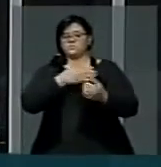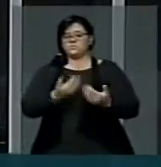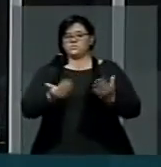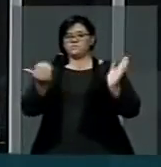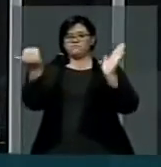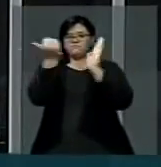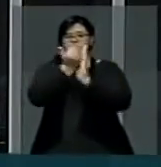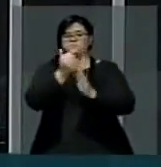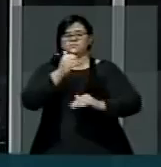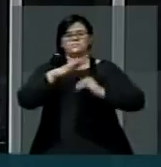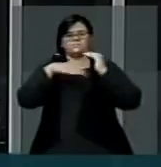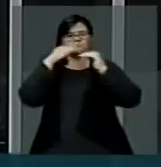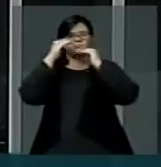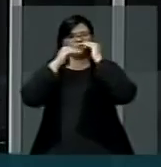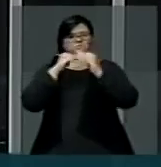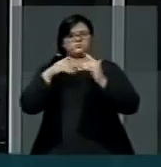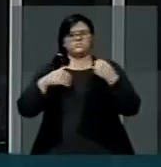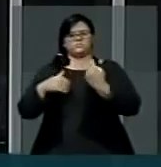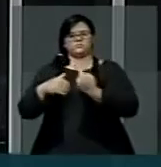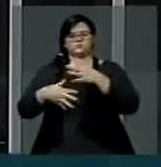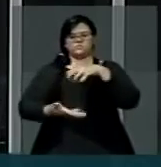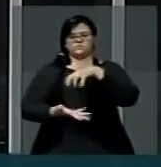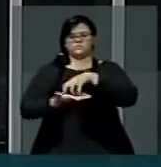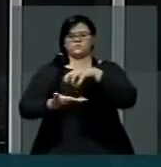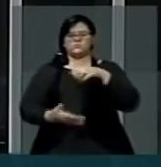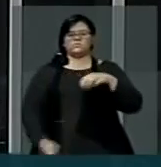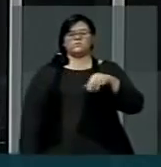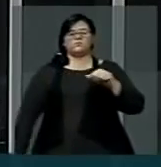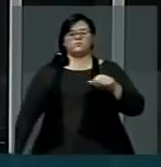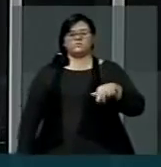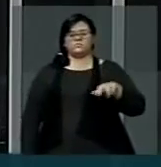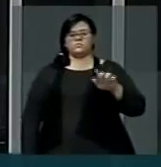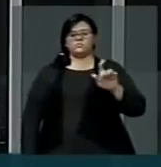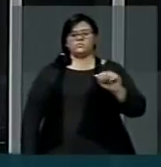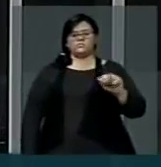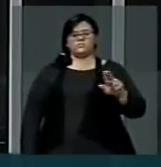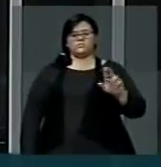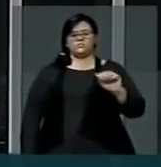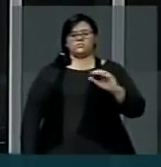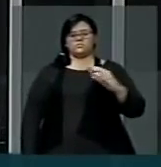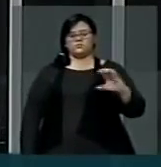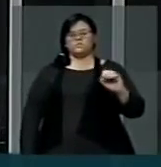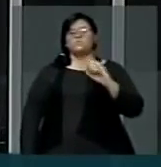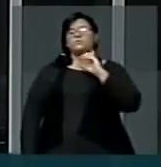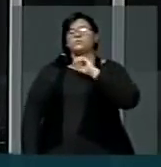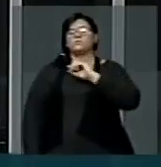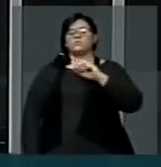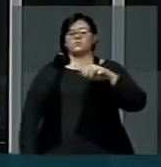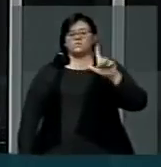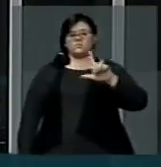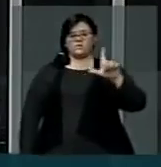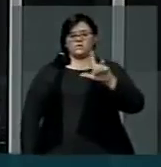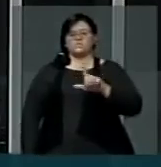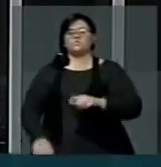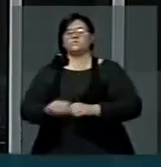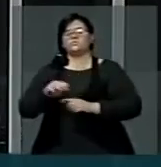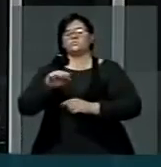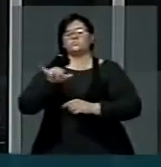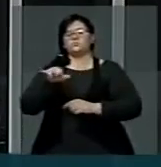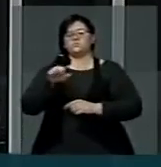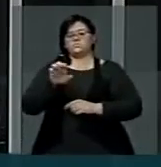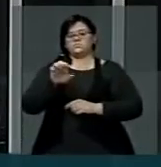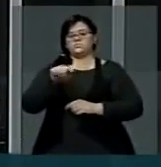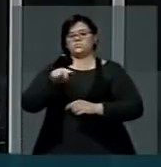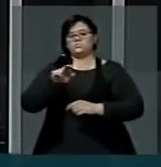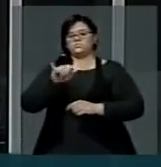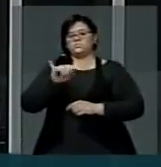o desenvolvimento das nossas regiões do Vale do Aço, região do leste de Minas, região do Vale do Mucuri, do Jequitinhonha e do